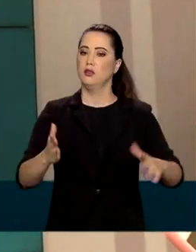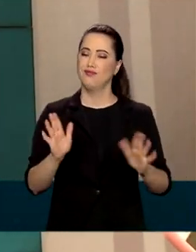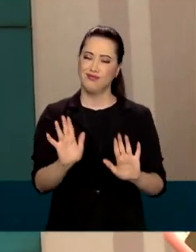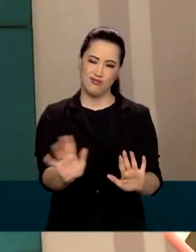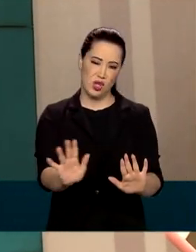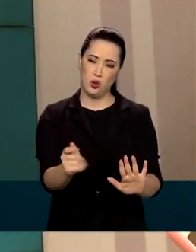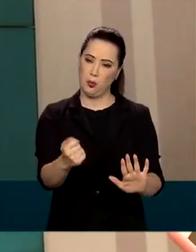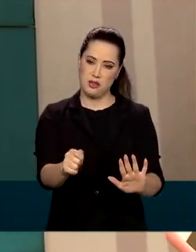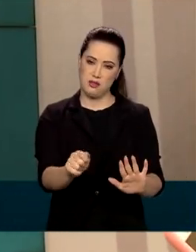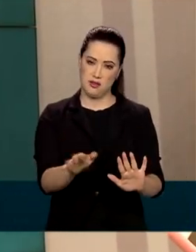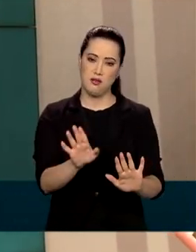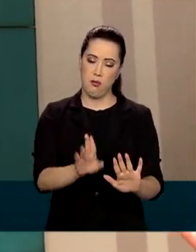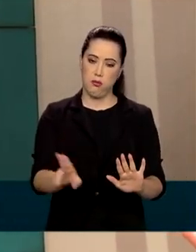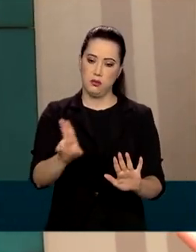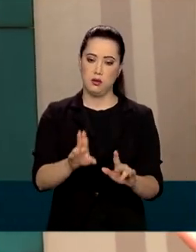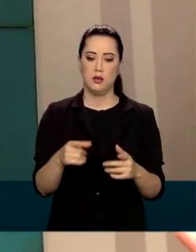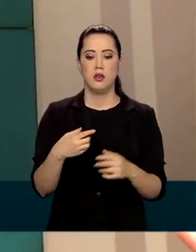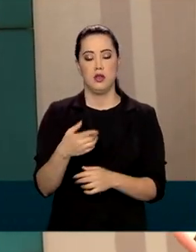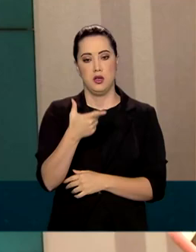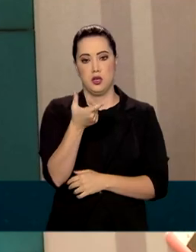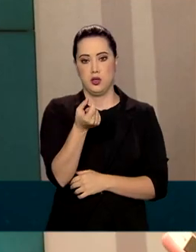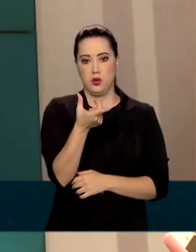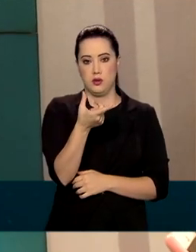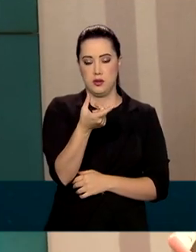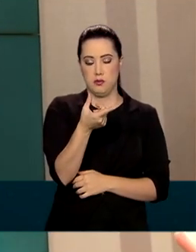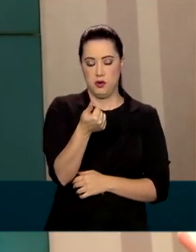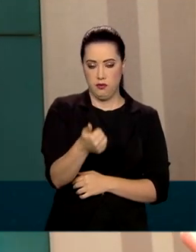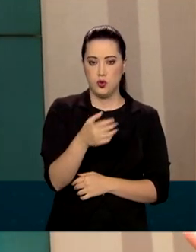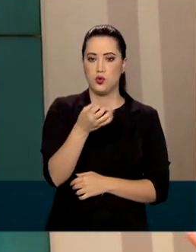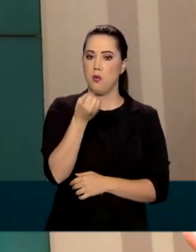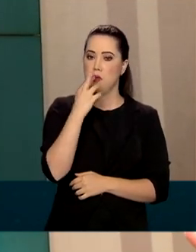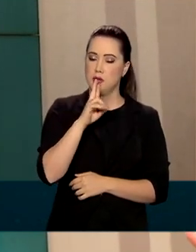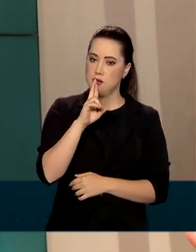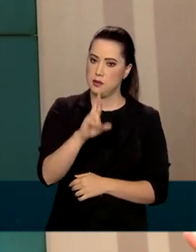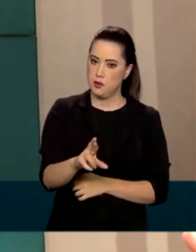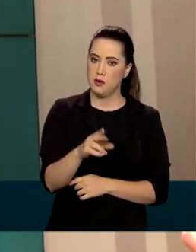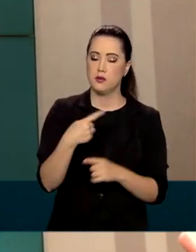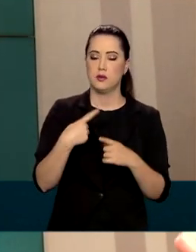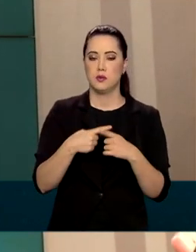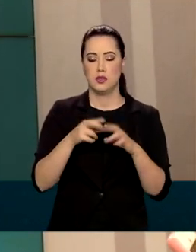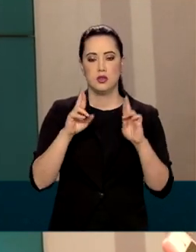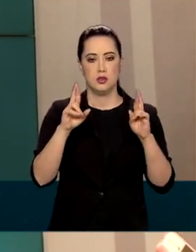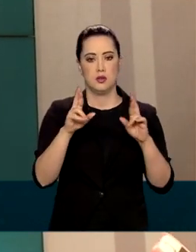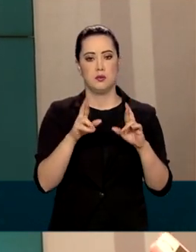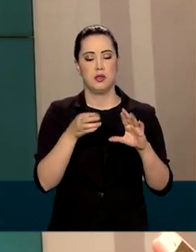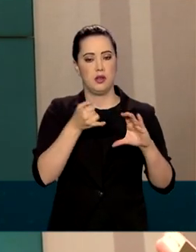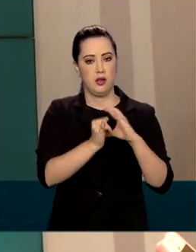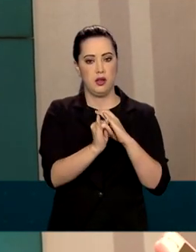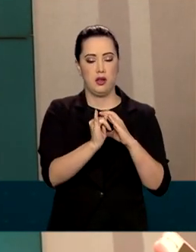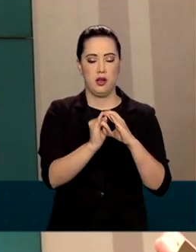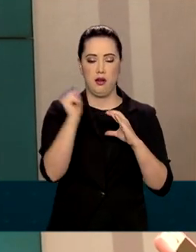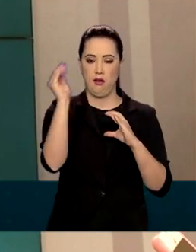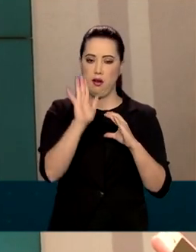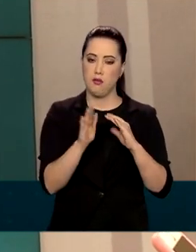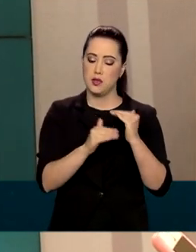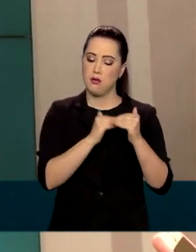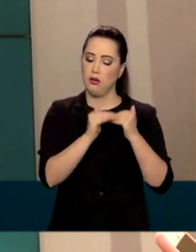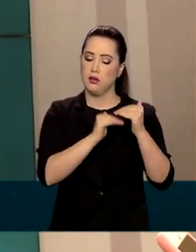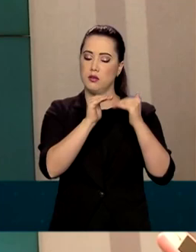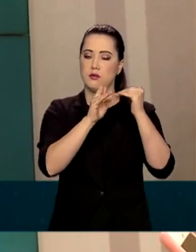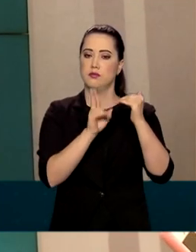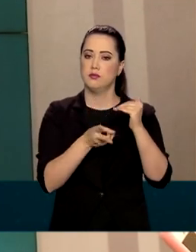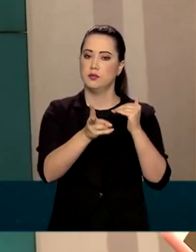Espero que o ano 2021 traga bons resultados gente espera que quer descer continue crescendo porque é